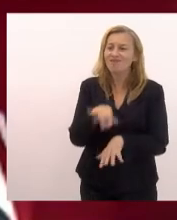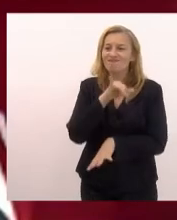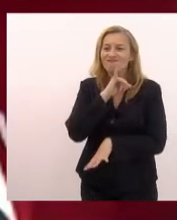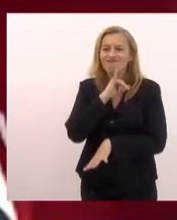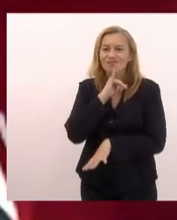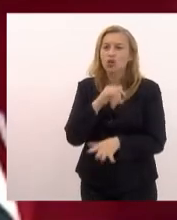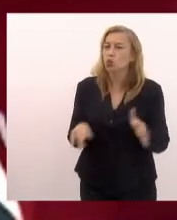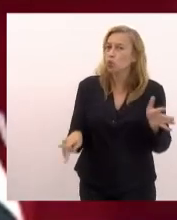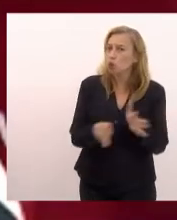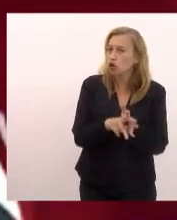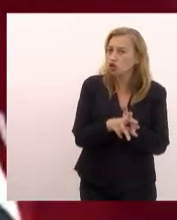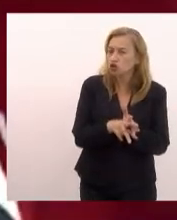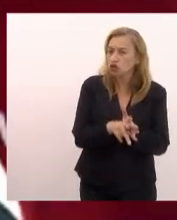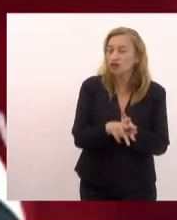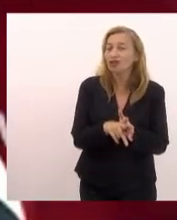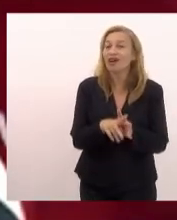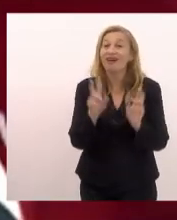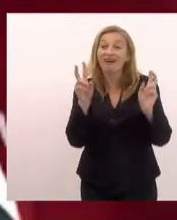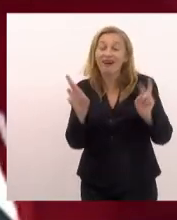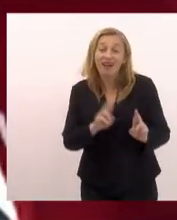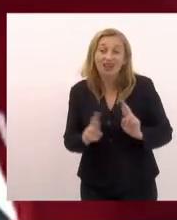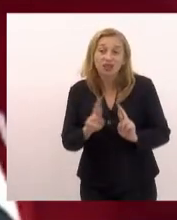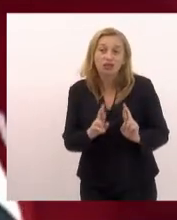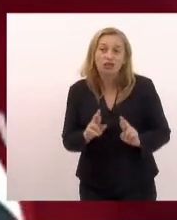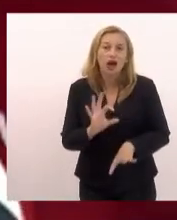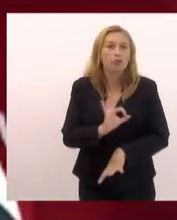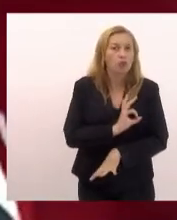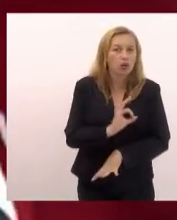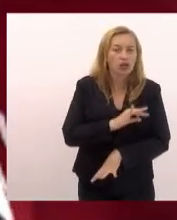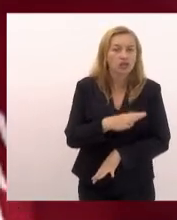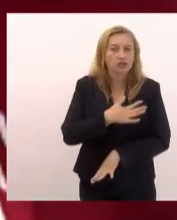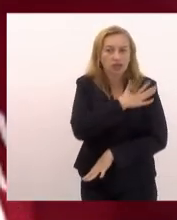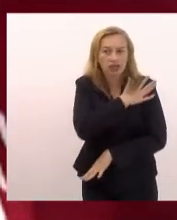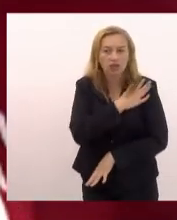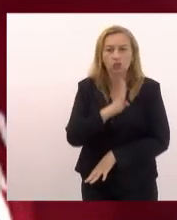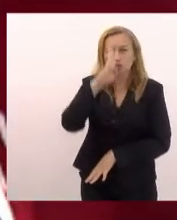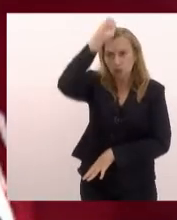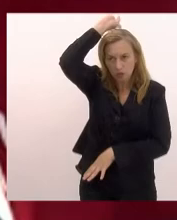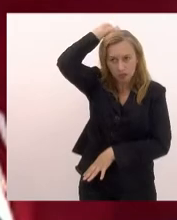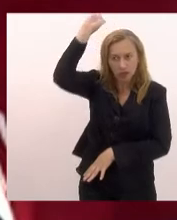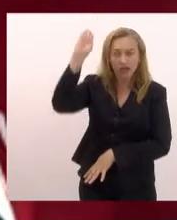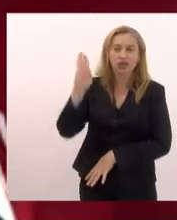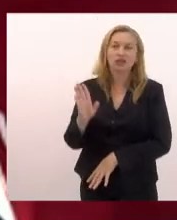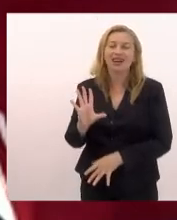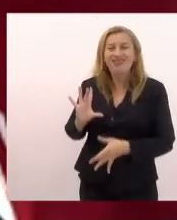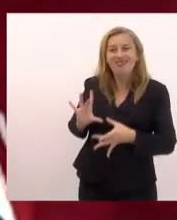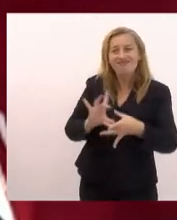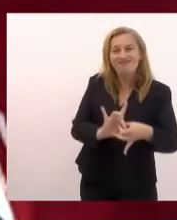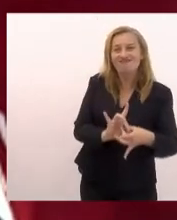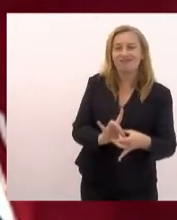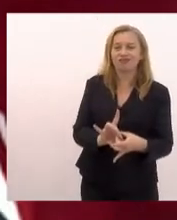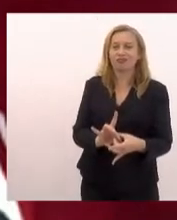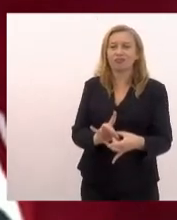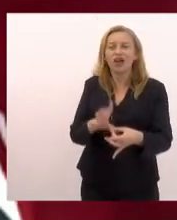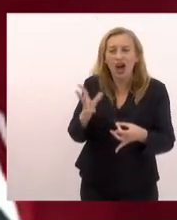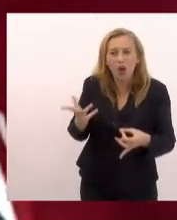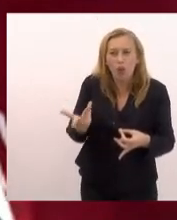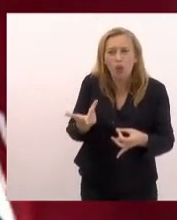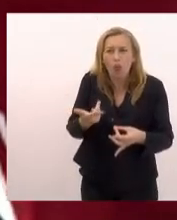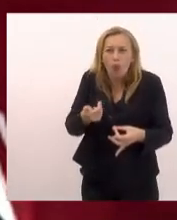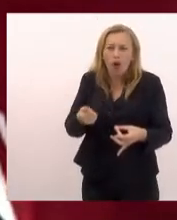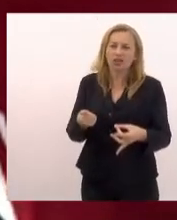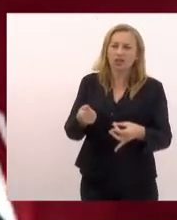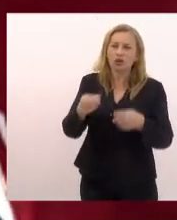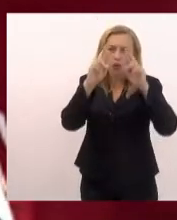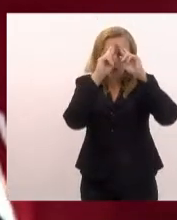nos projetos relativos à Polícia Militar e ao Corpo de Bombeiros, a integralidade, a paridade, o